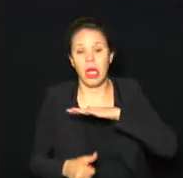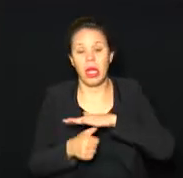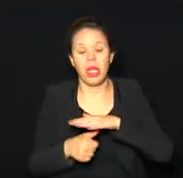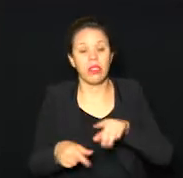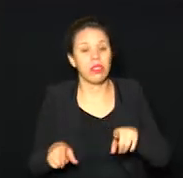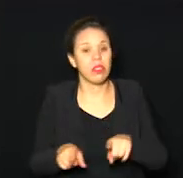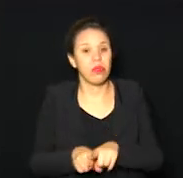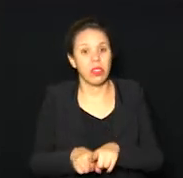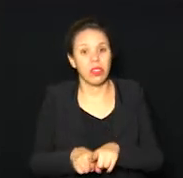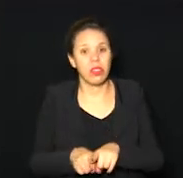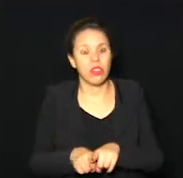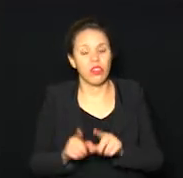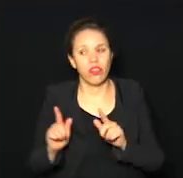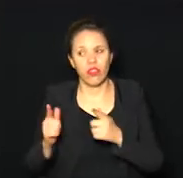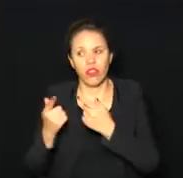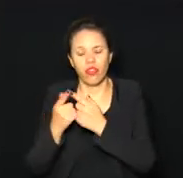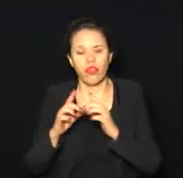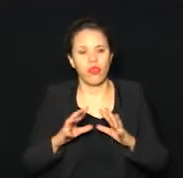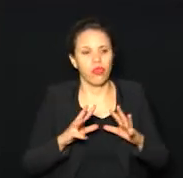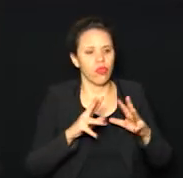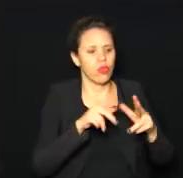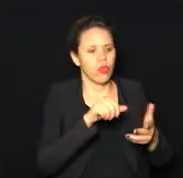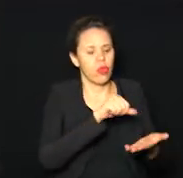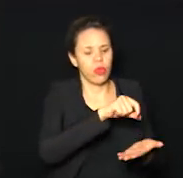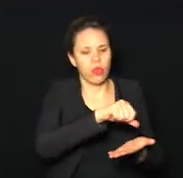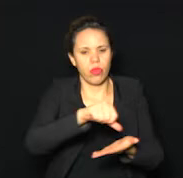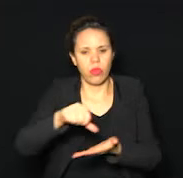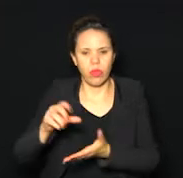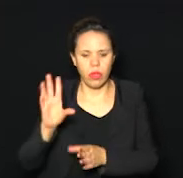com os gestores dos hospitais.